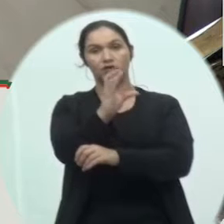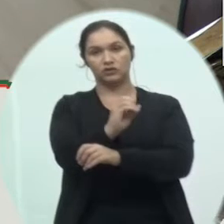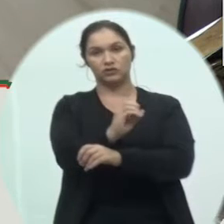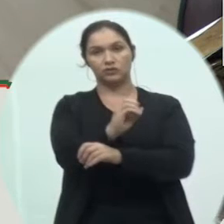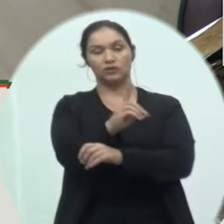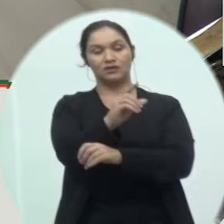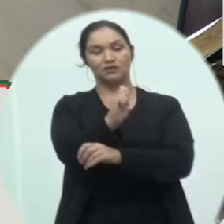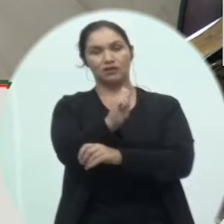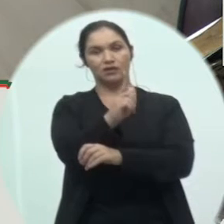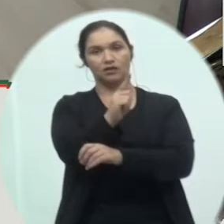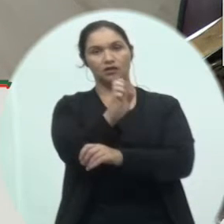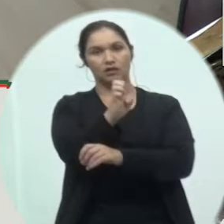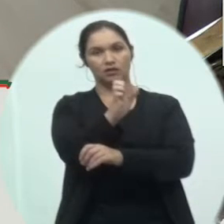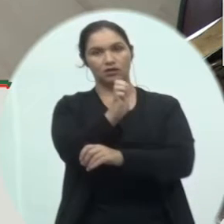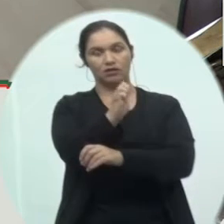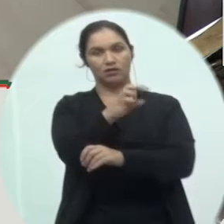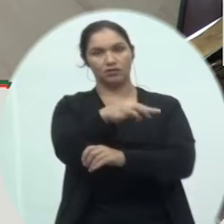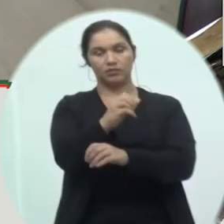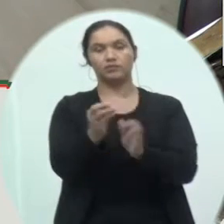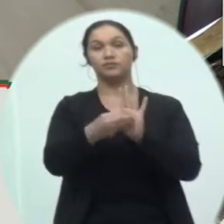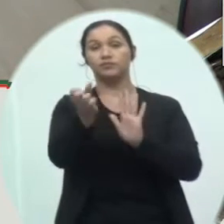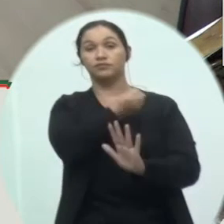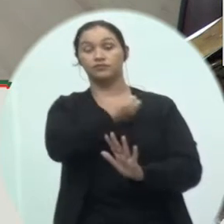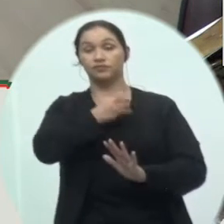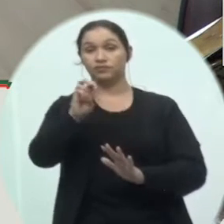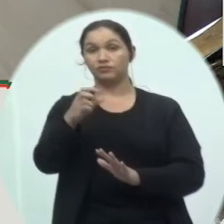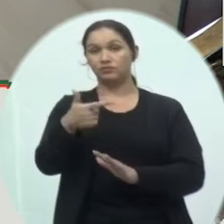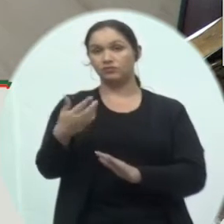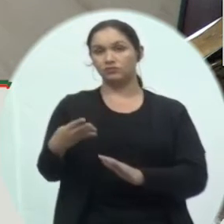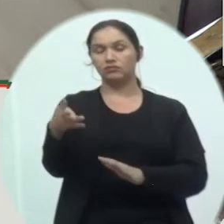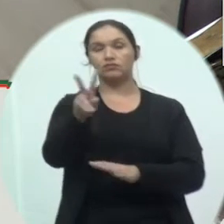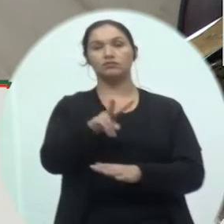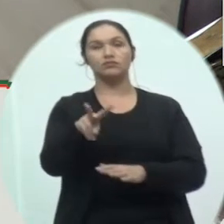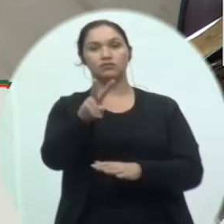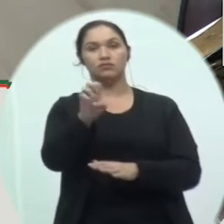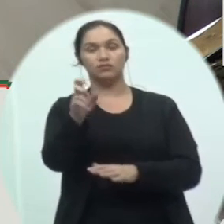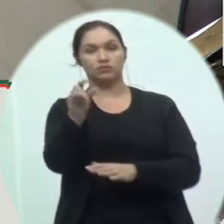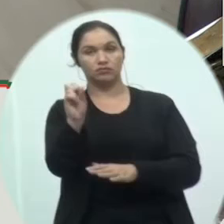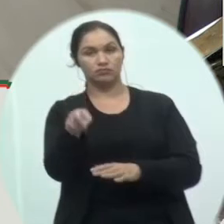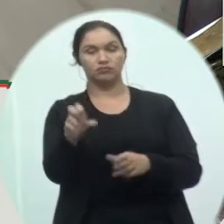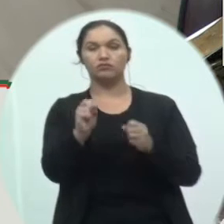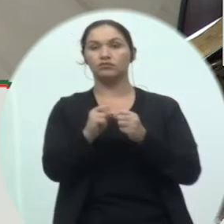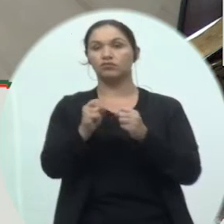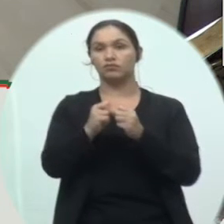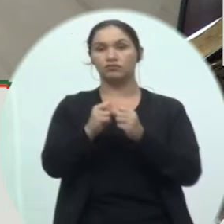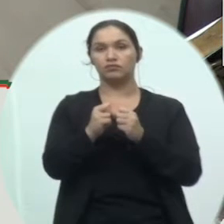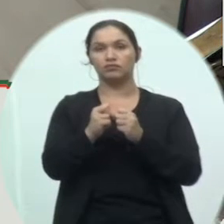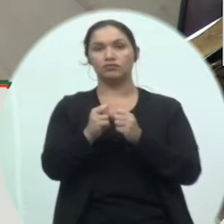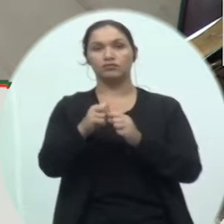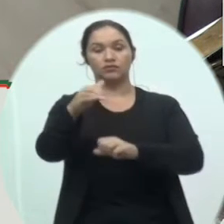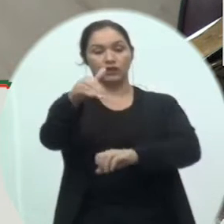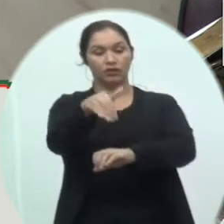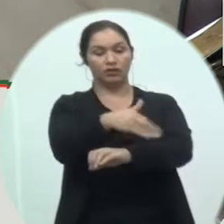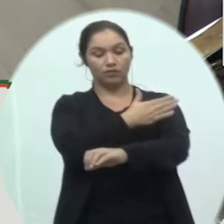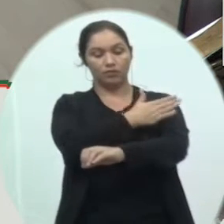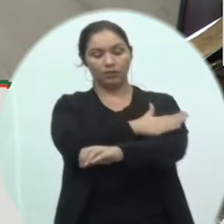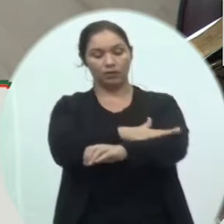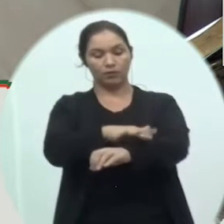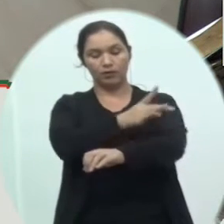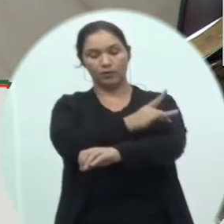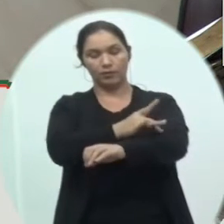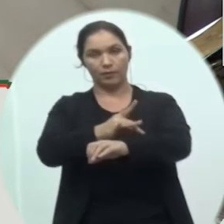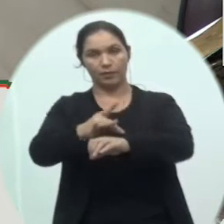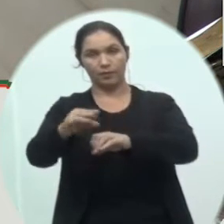localizadas. Indicação número 524/2019, de autoria do vereador Edson Aurélio, assunto revitalização das calçadas localizadas na Avenida